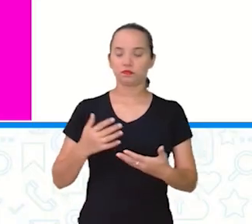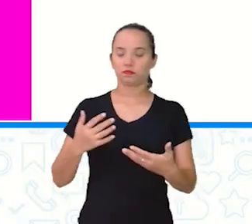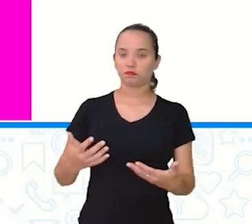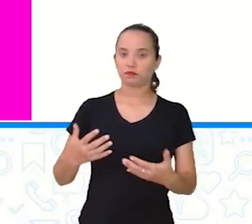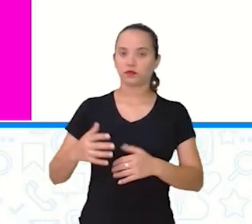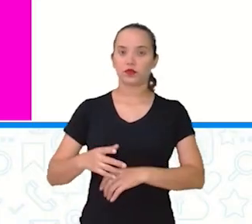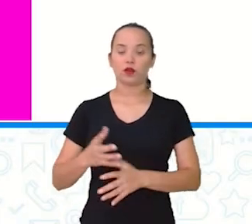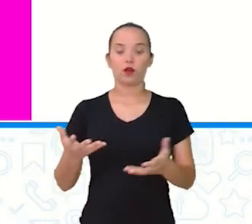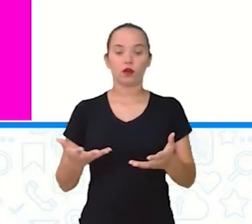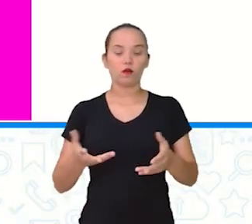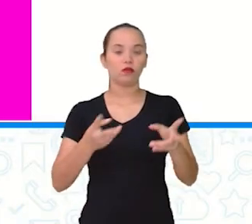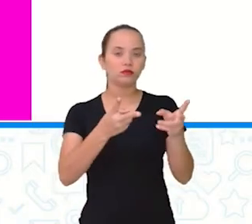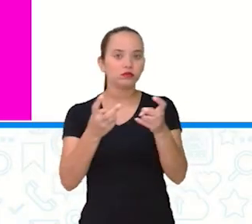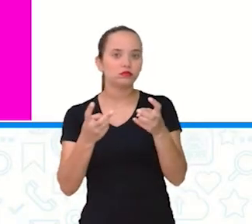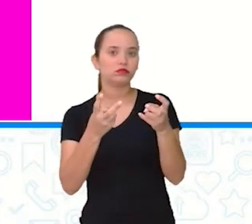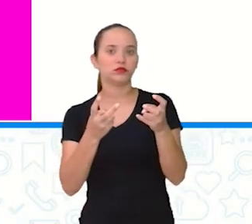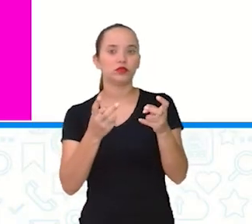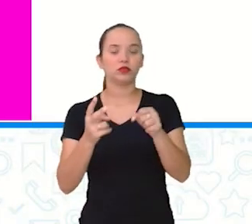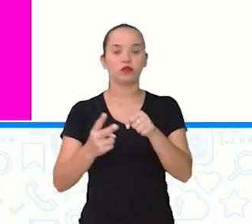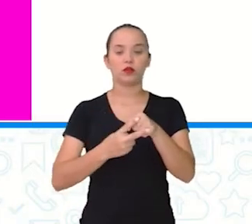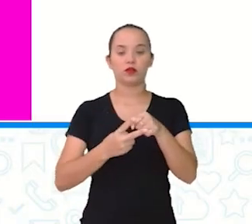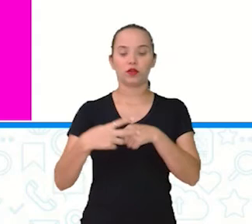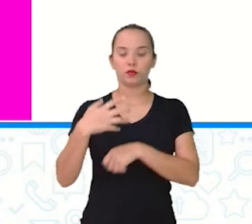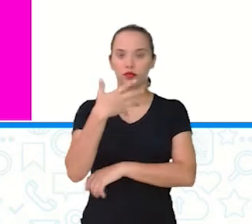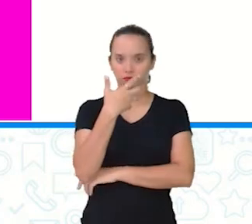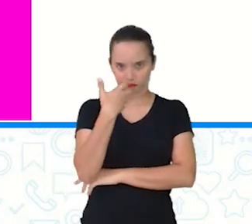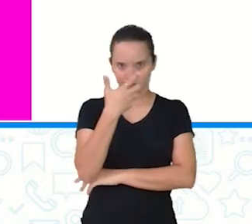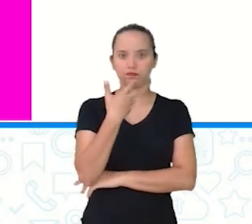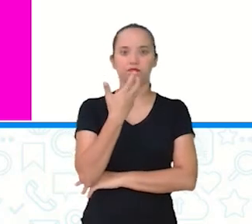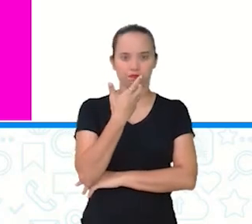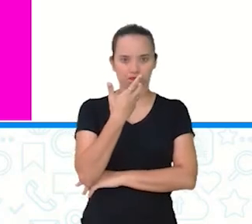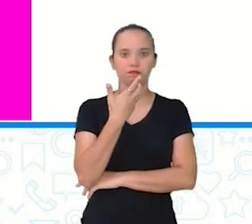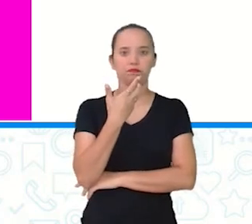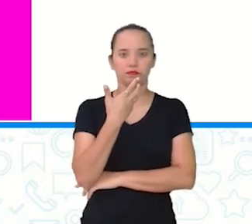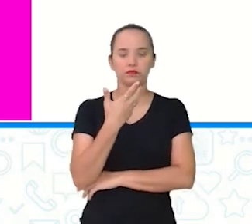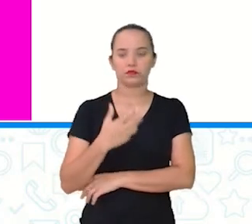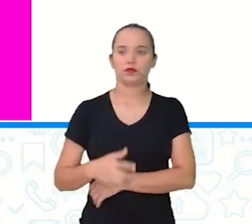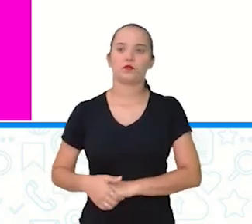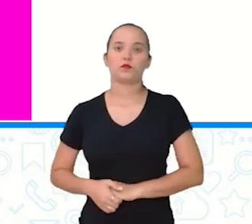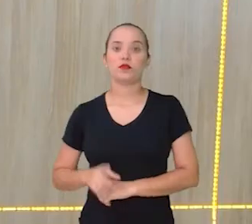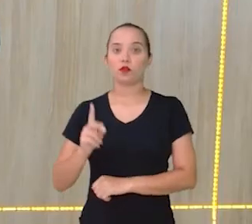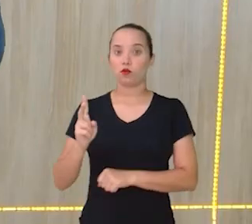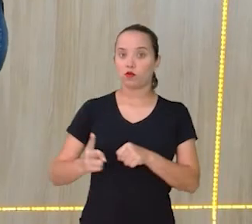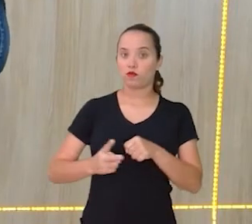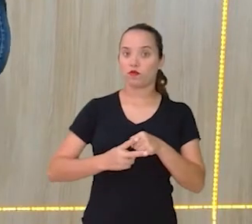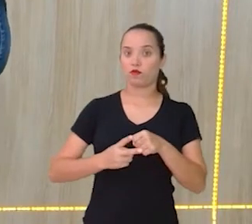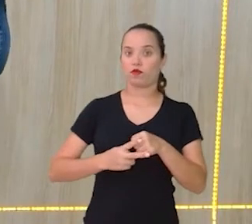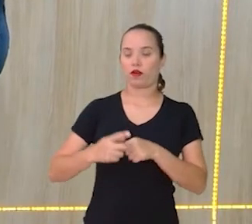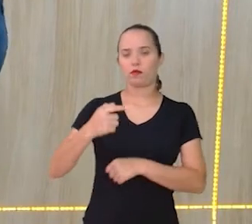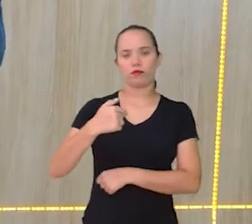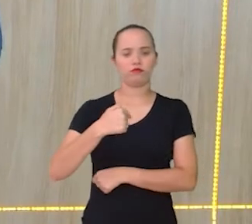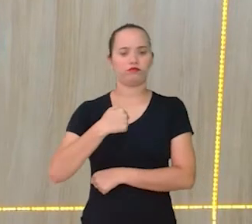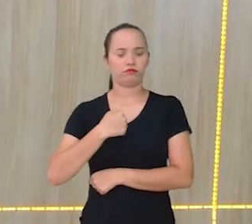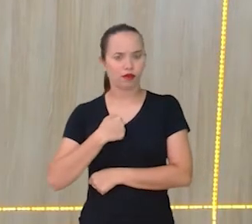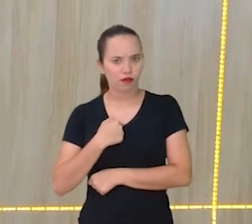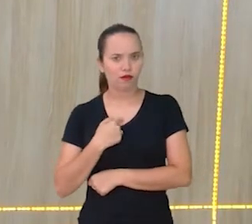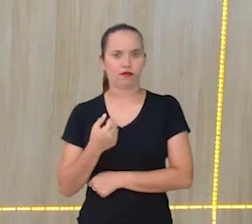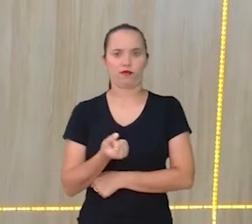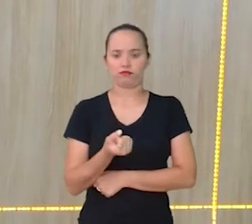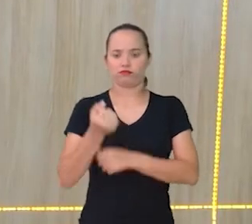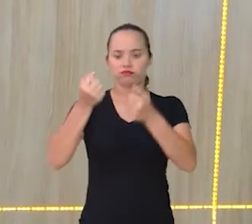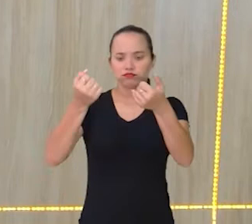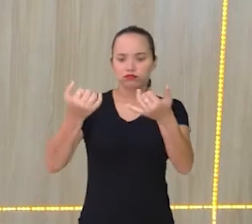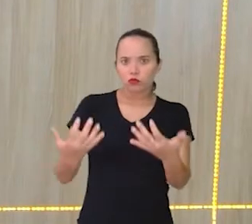Então, gente, vamos observar aí o verbo cantar, tá? Esse verbo cantar eu conjuguei aqui